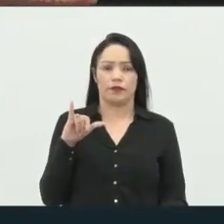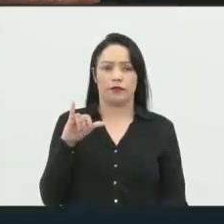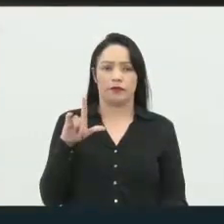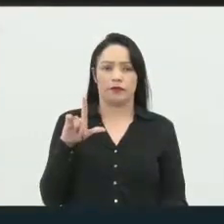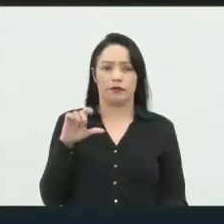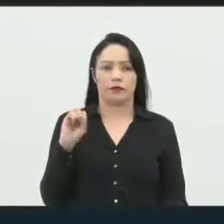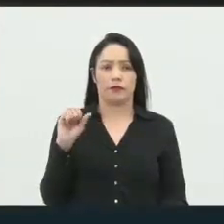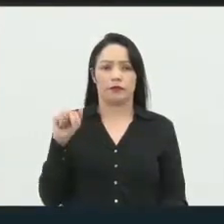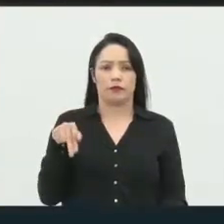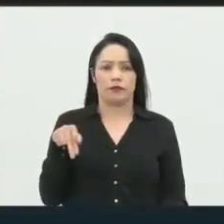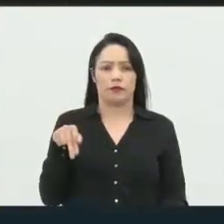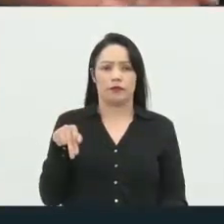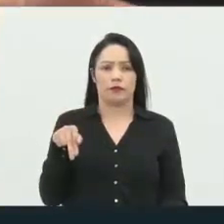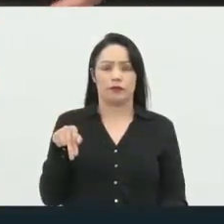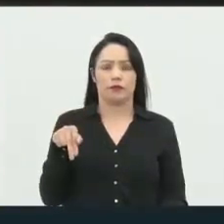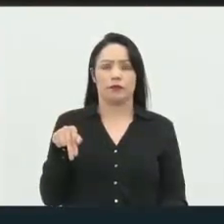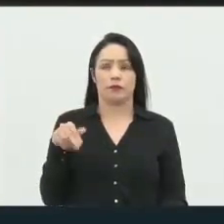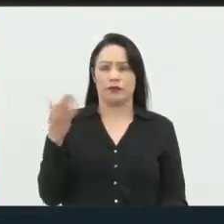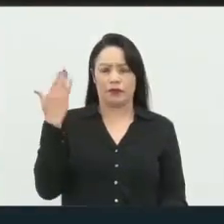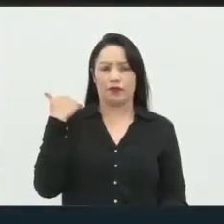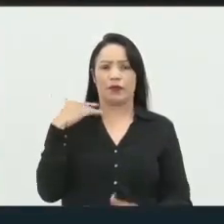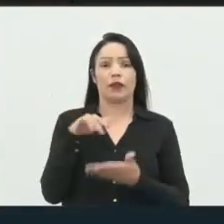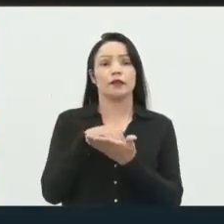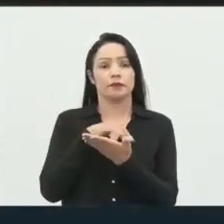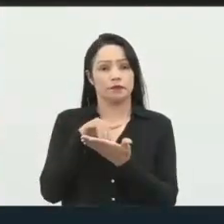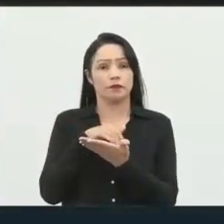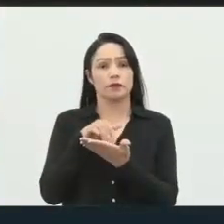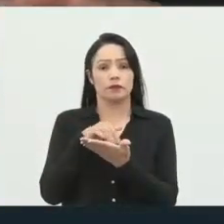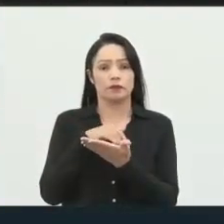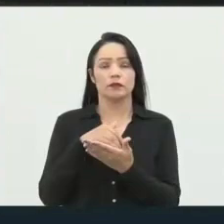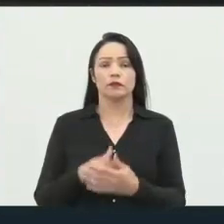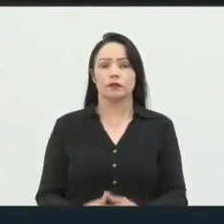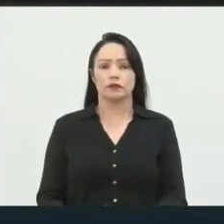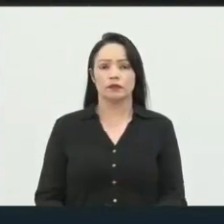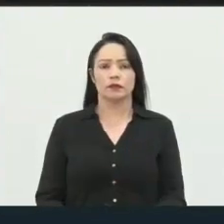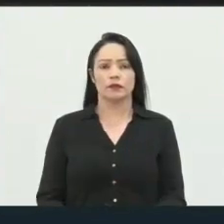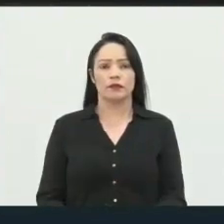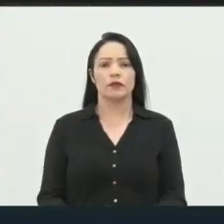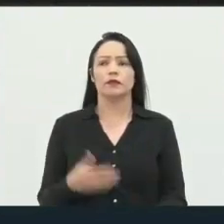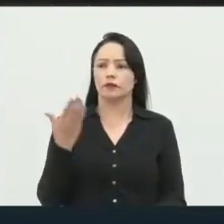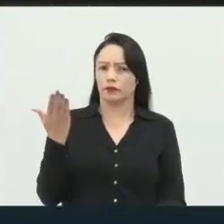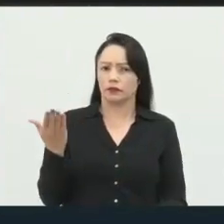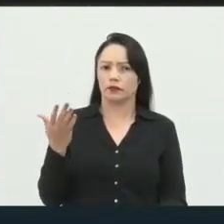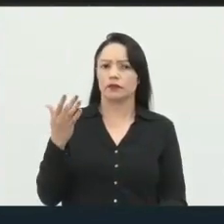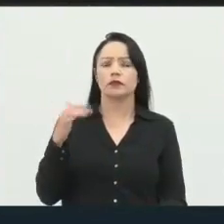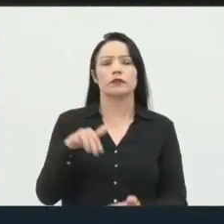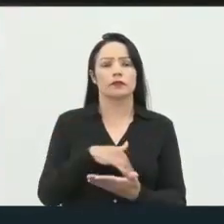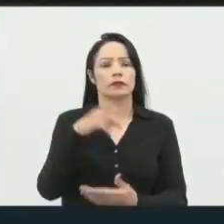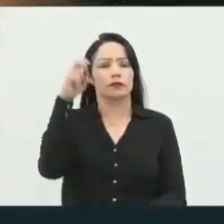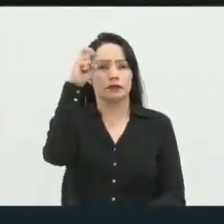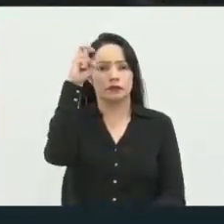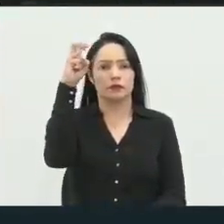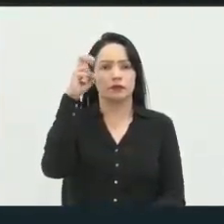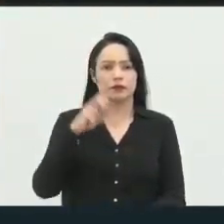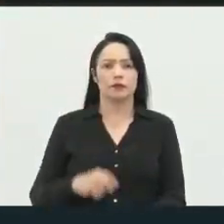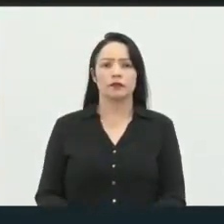na época o senhor era secretário e não o senhor era secretária de Cultura